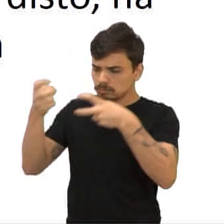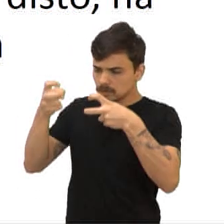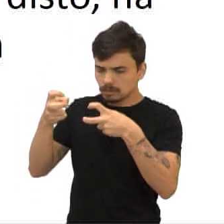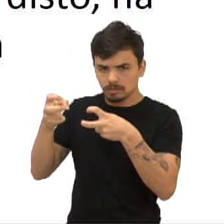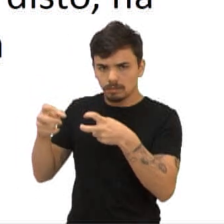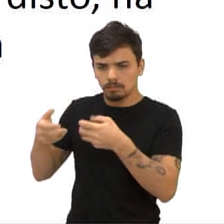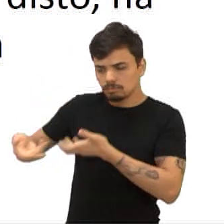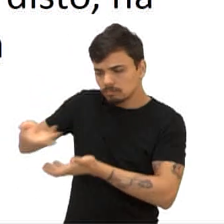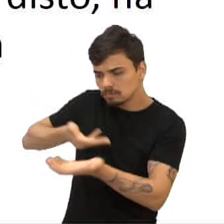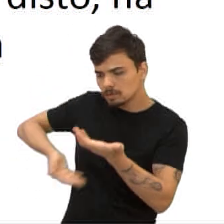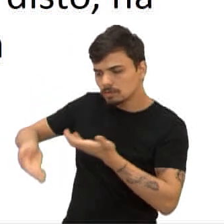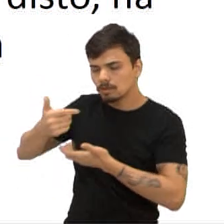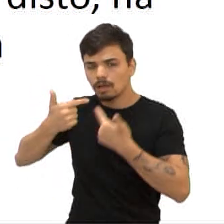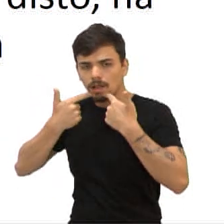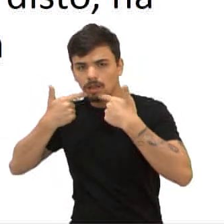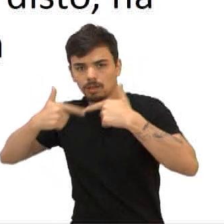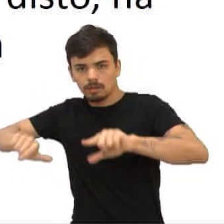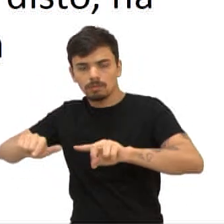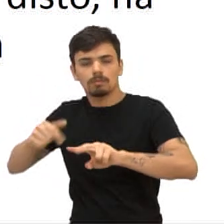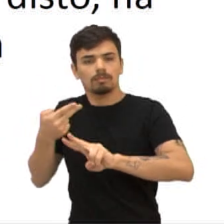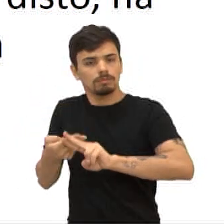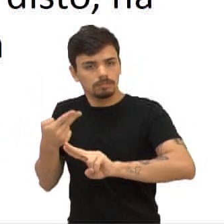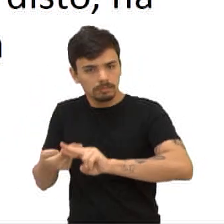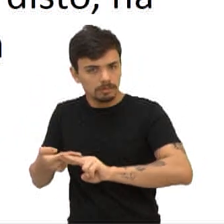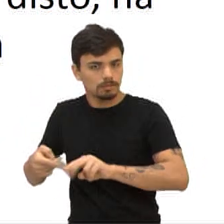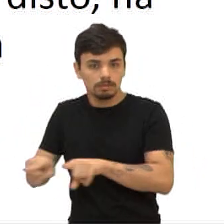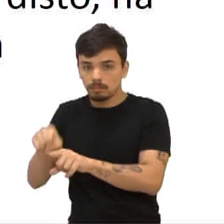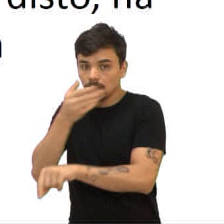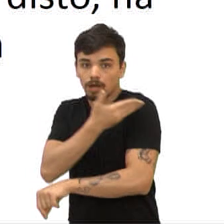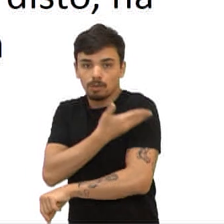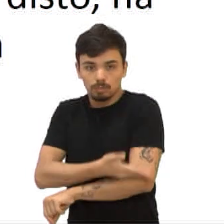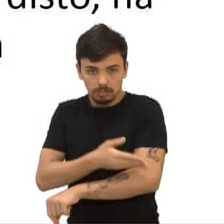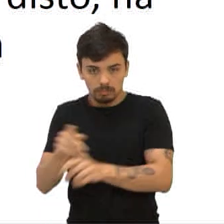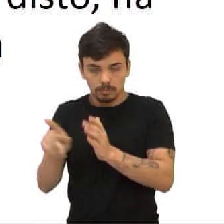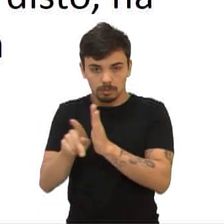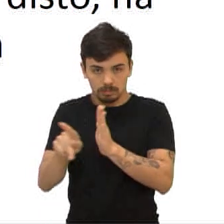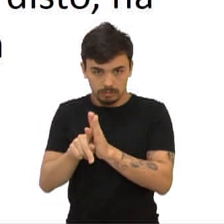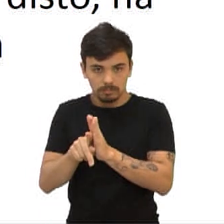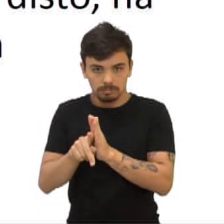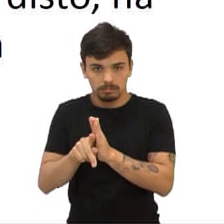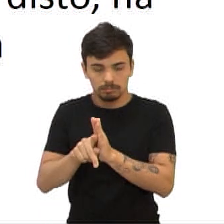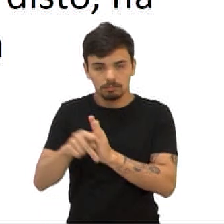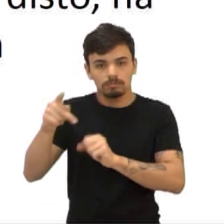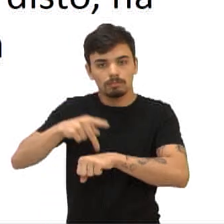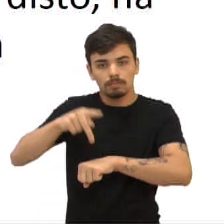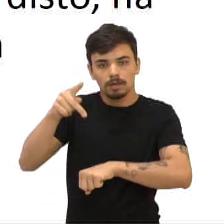compartilhar língua, uso e costume da nação nas suas diversas